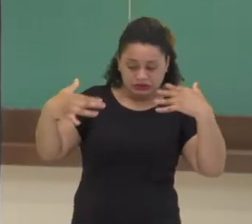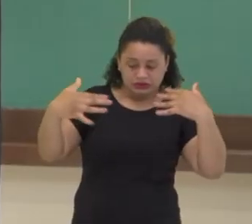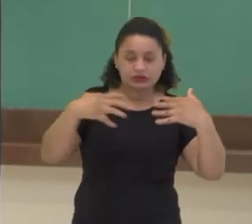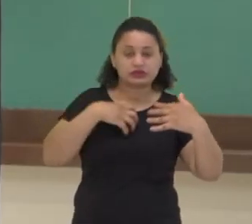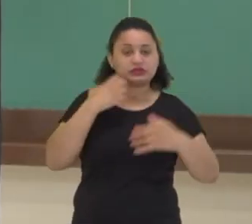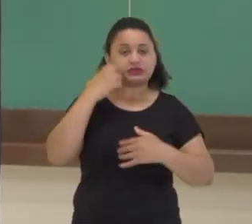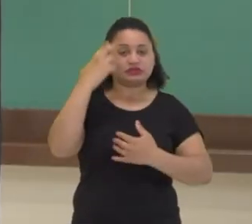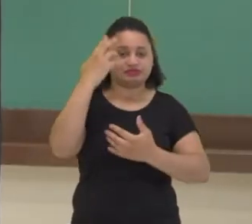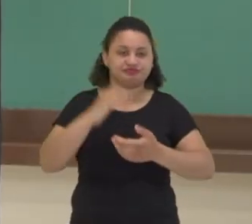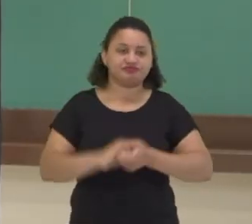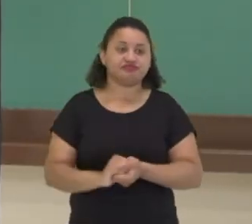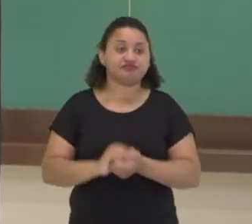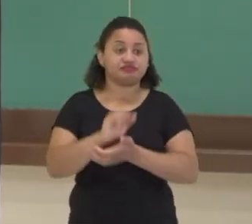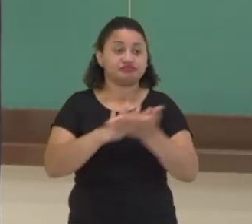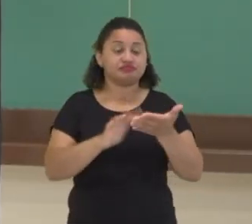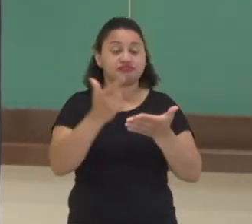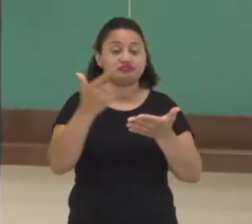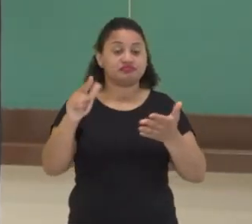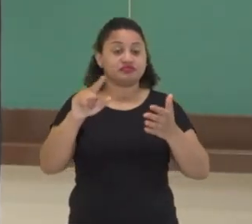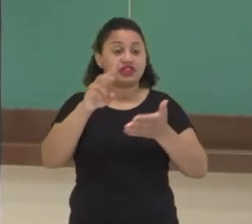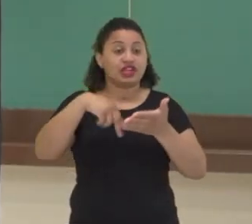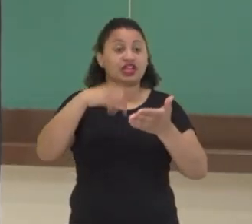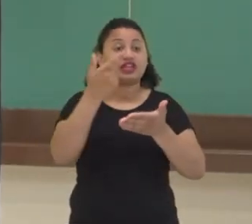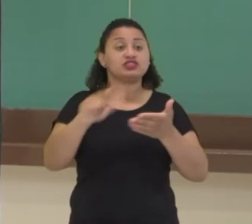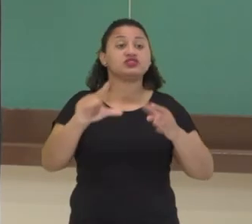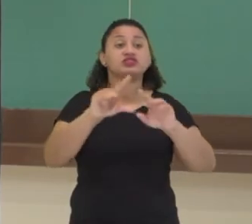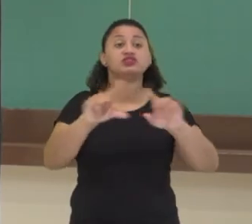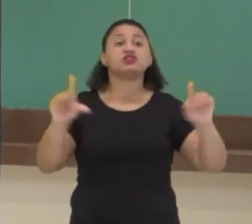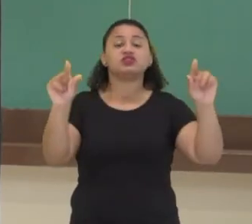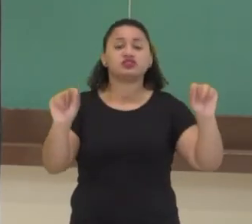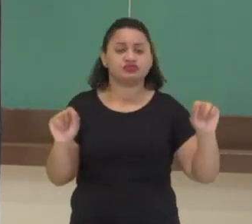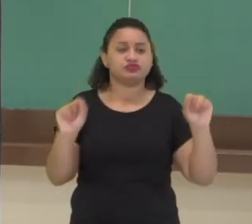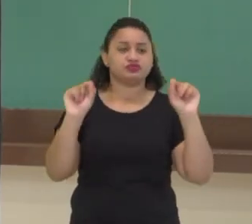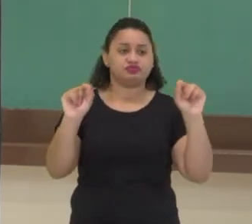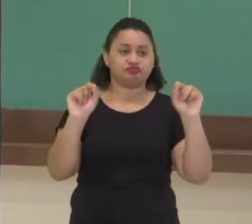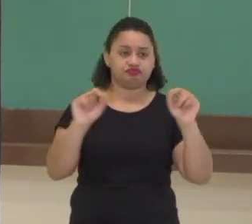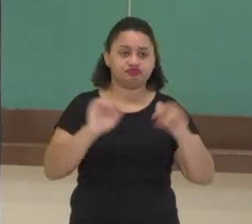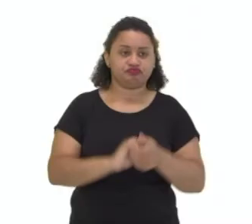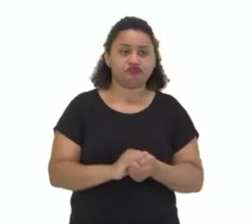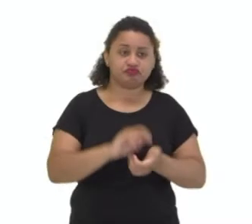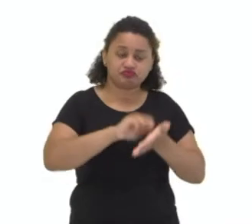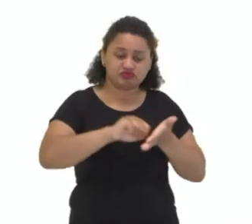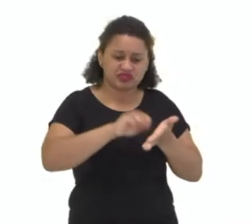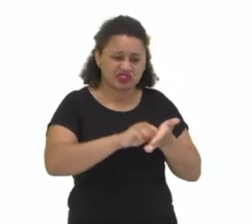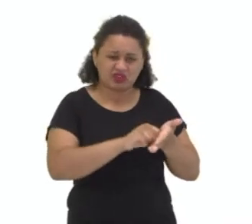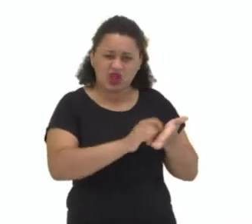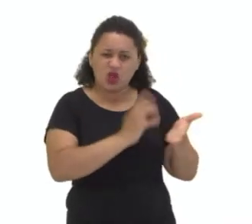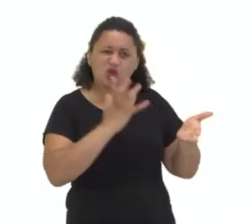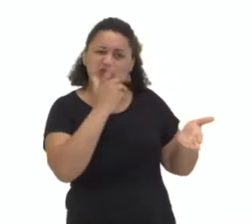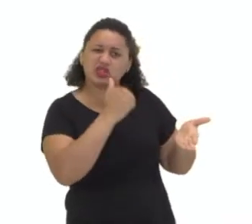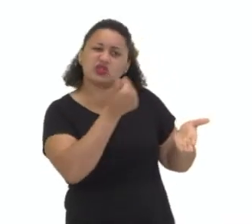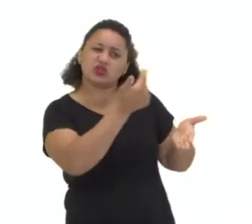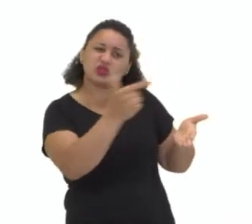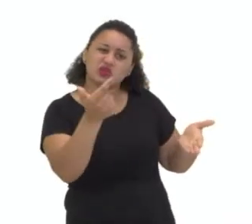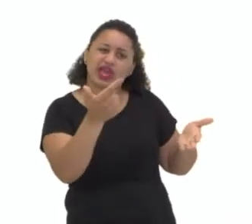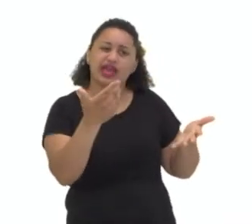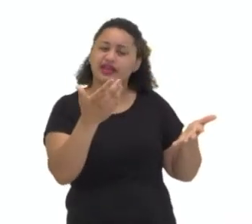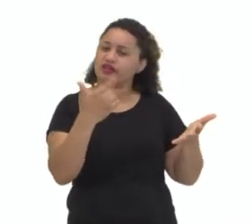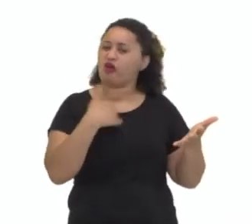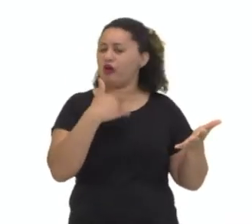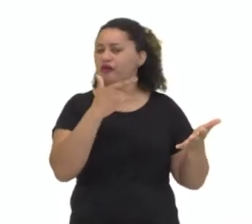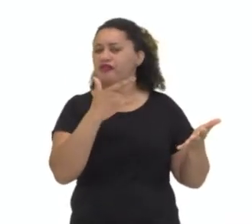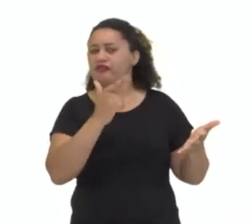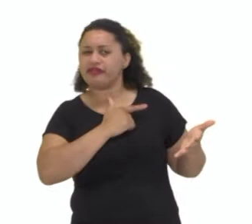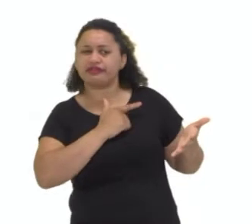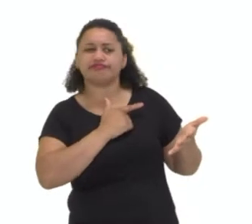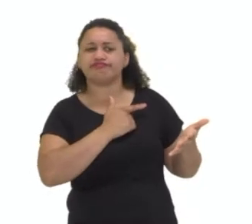3. Releia. Releia o que, prof? Escrever nada tem de belo, de sublime ou de patético. Como